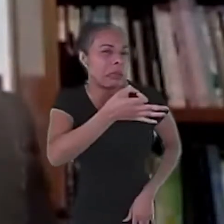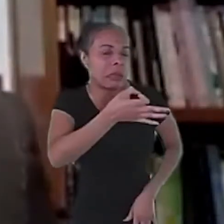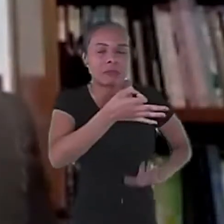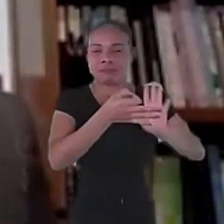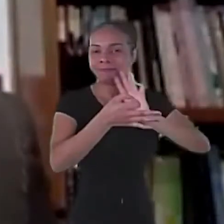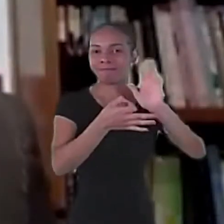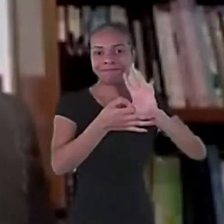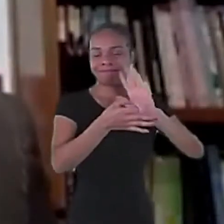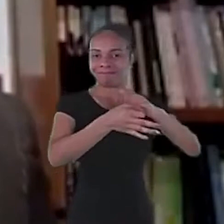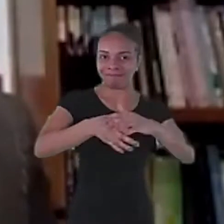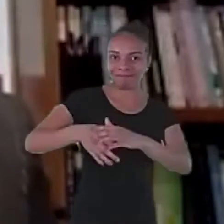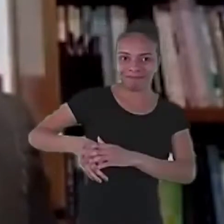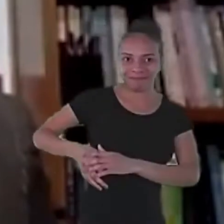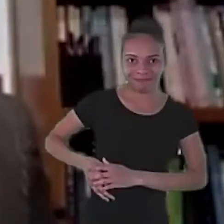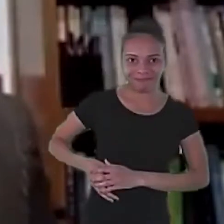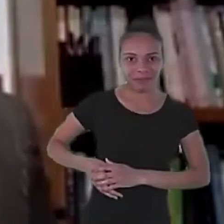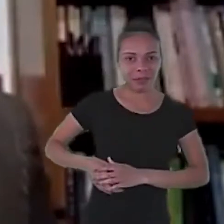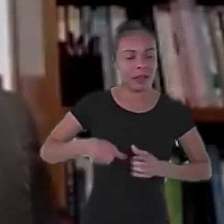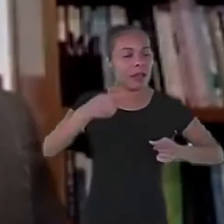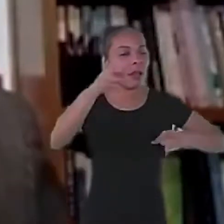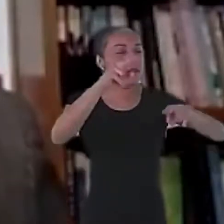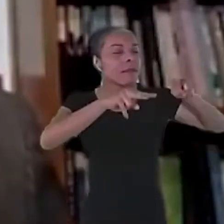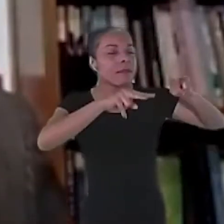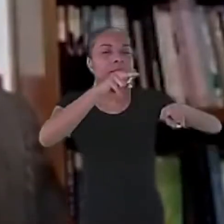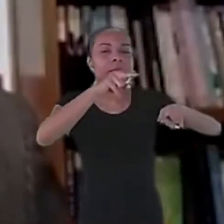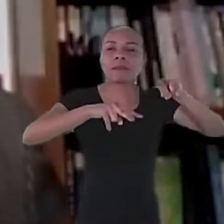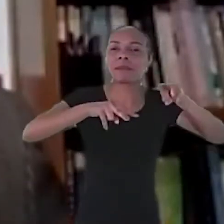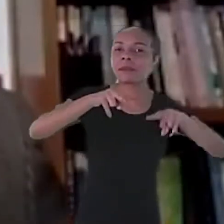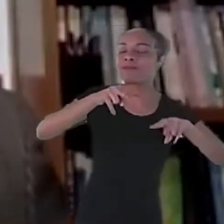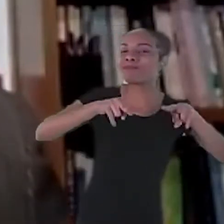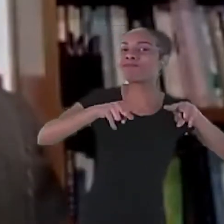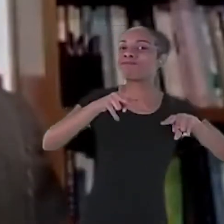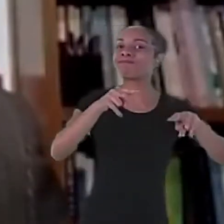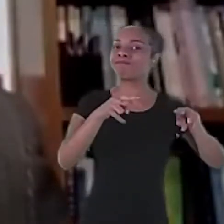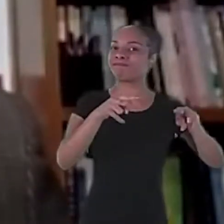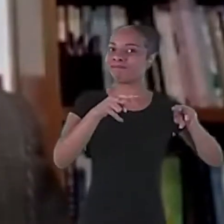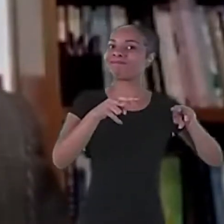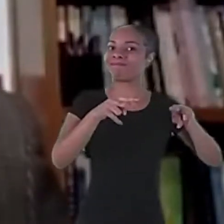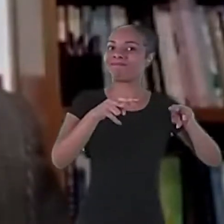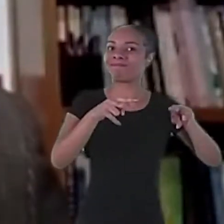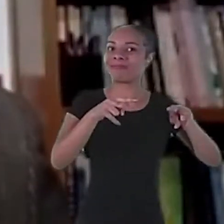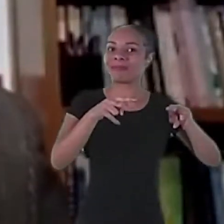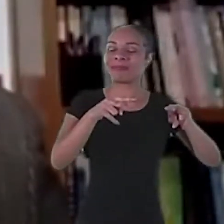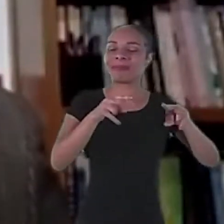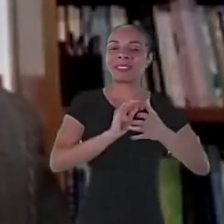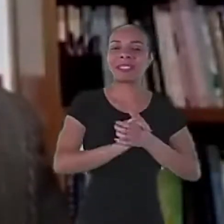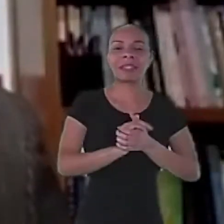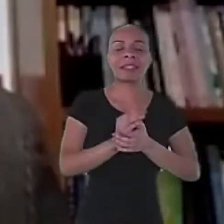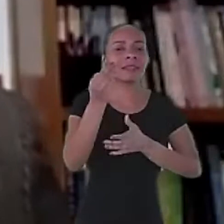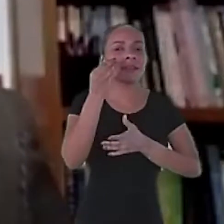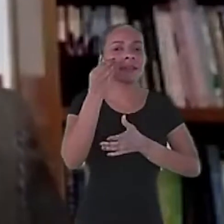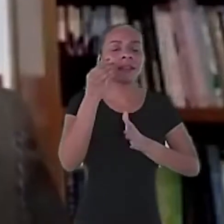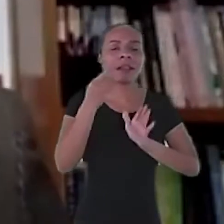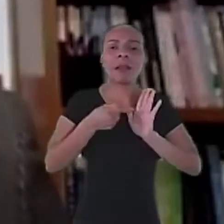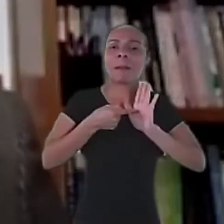buscando, conforme foi proposto, trazer subsídios para